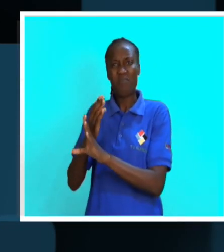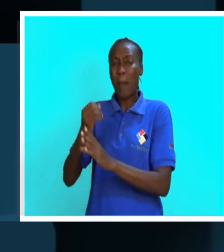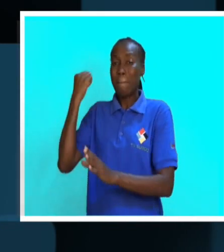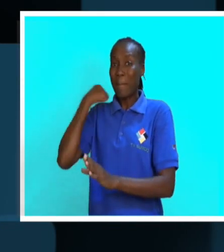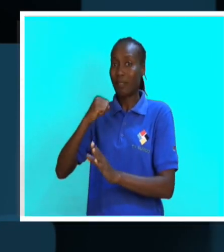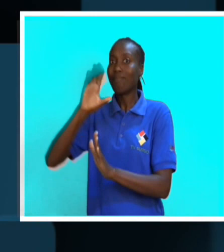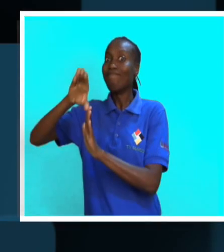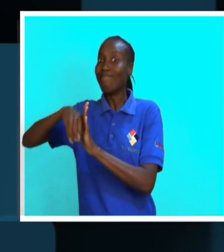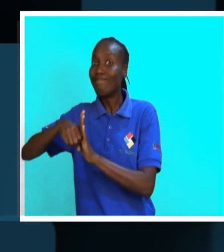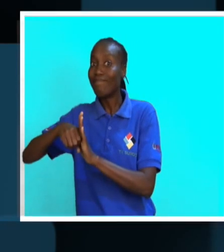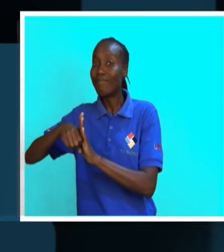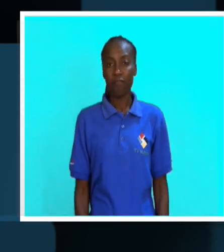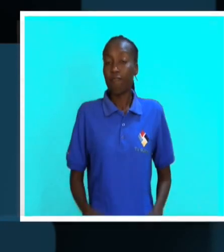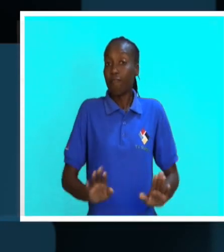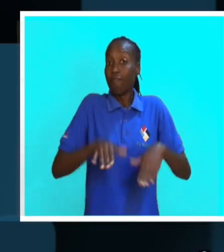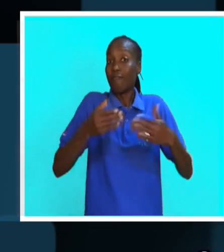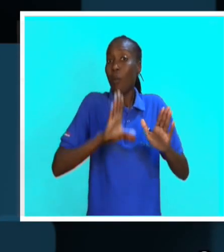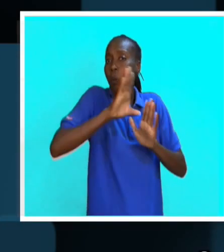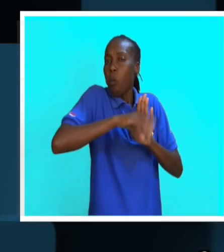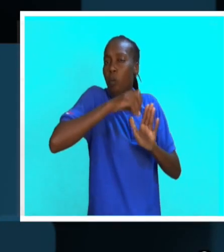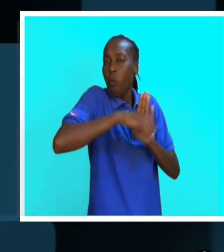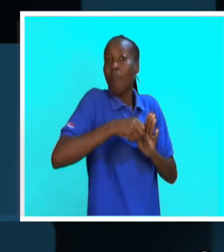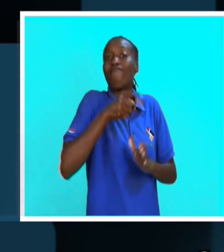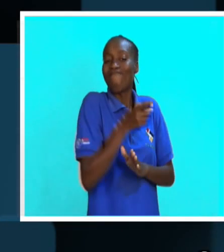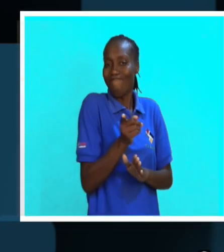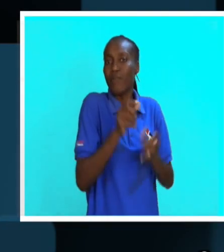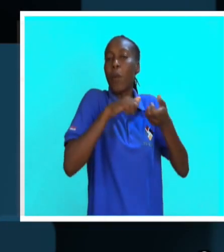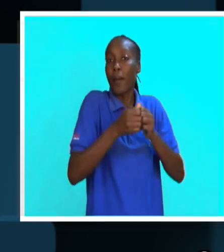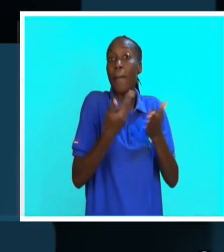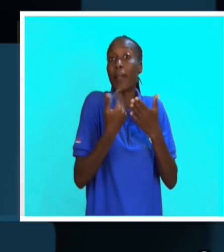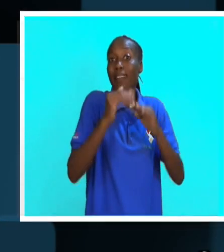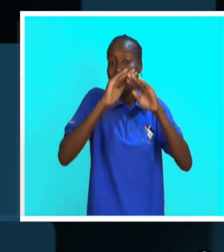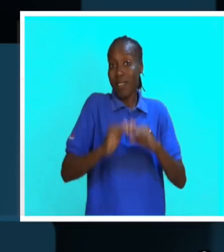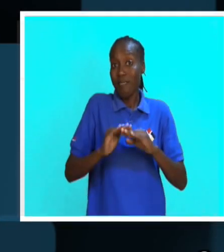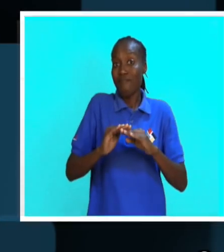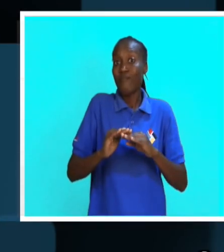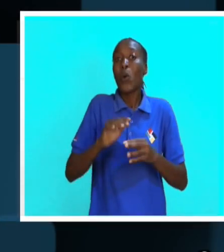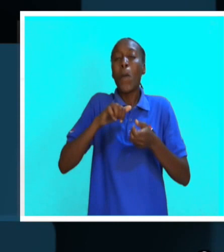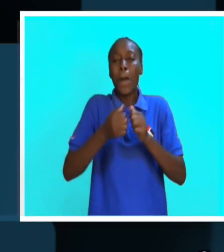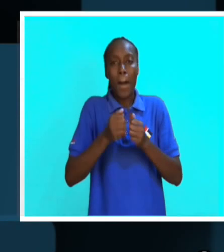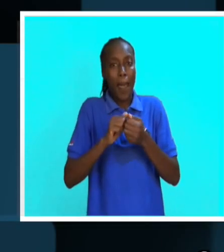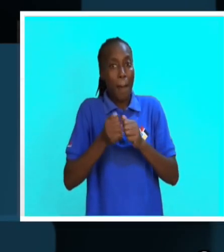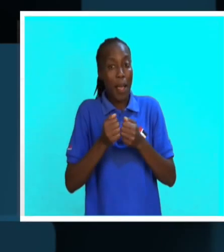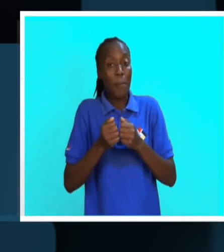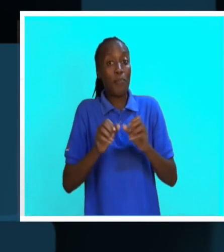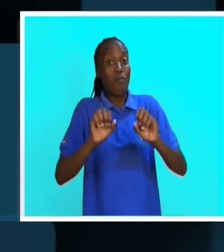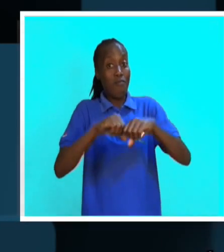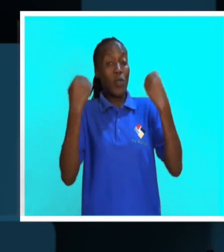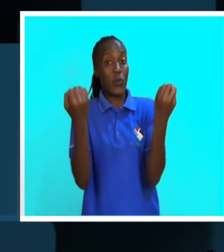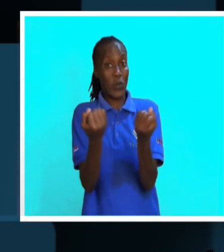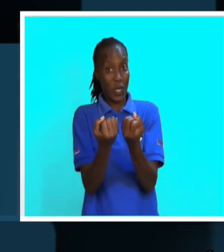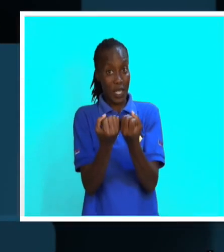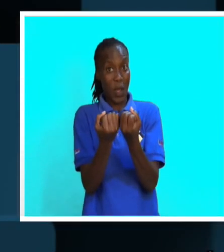mal intencionado e por aí fora? Os sequestros estão associados a práticas obscuras, mas